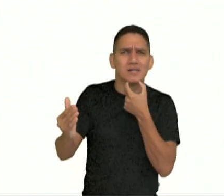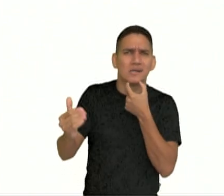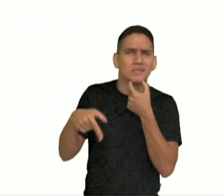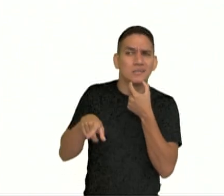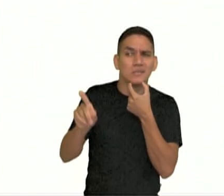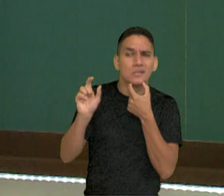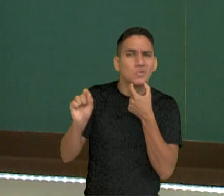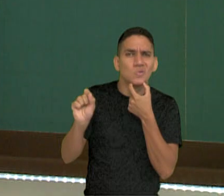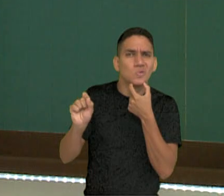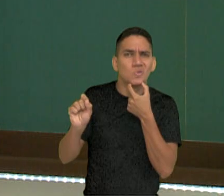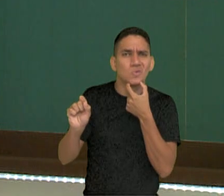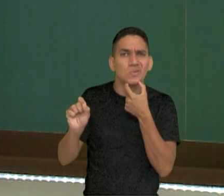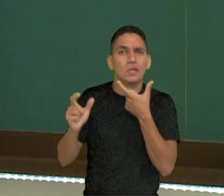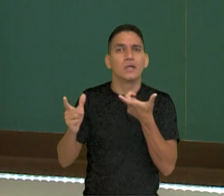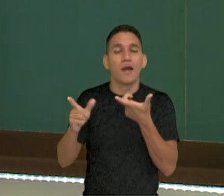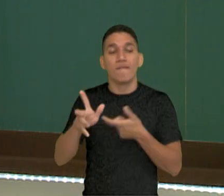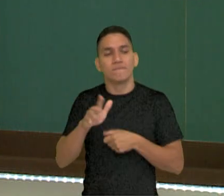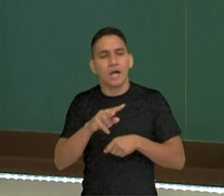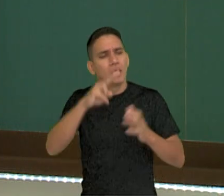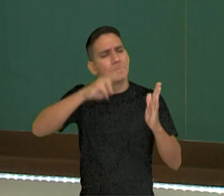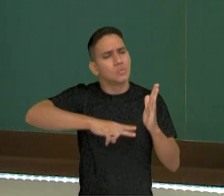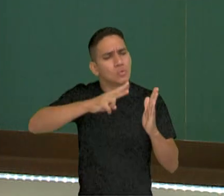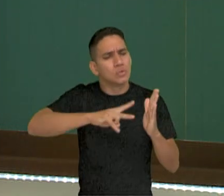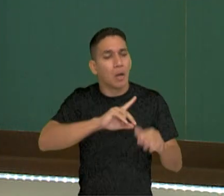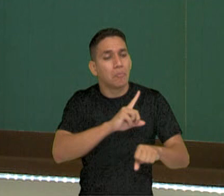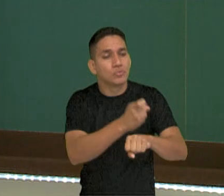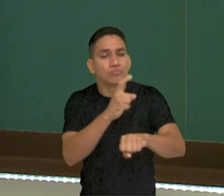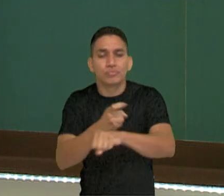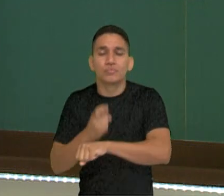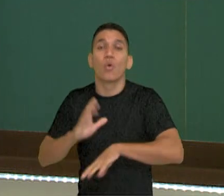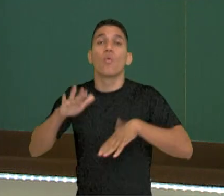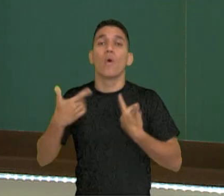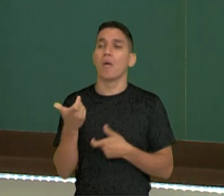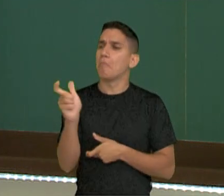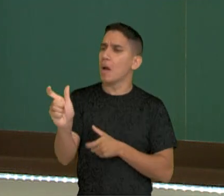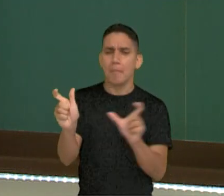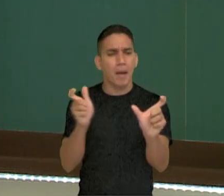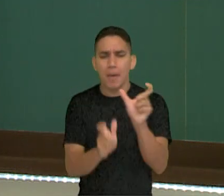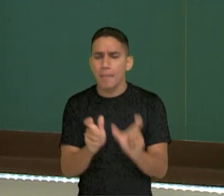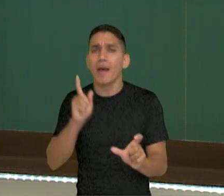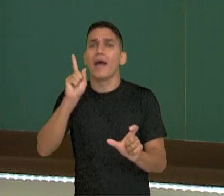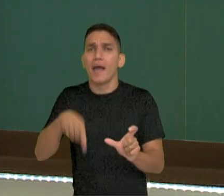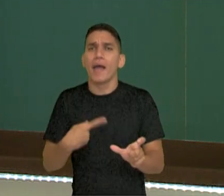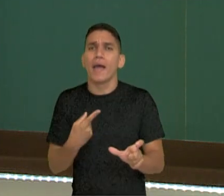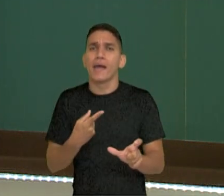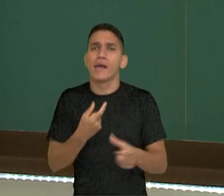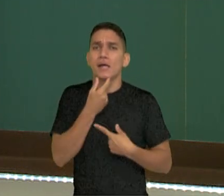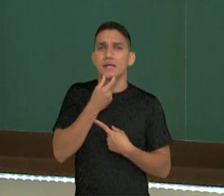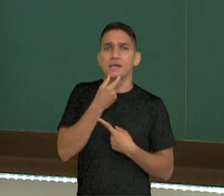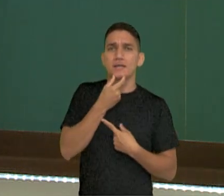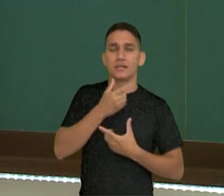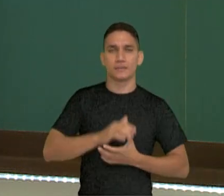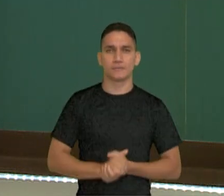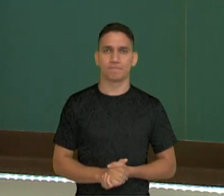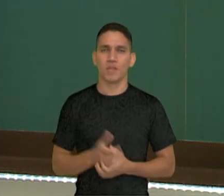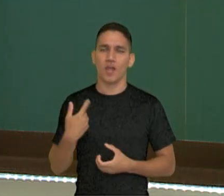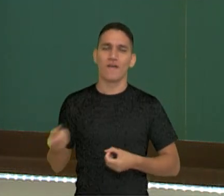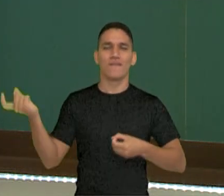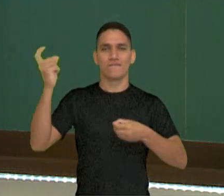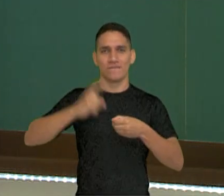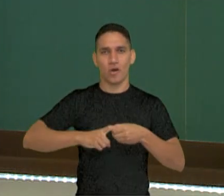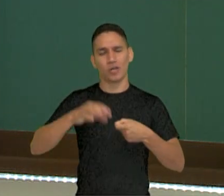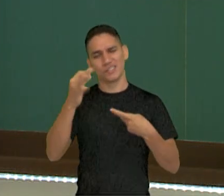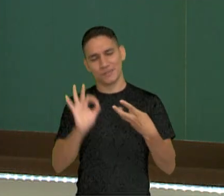vão observar e identificar quais as palavras que têm essa origem do idioma inglês. E eu logo volto